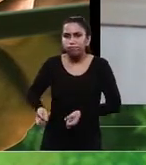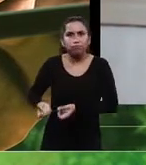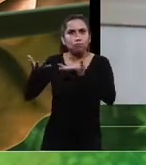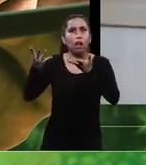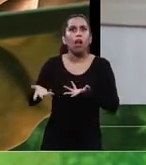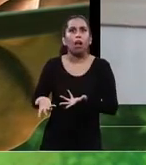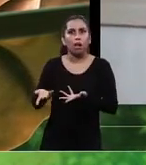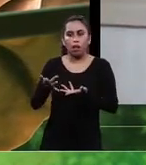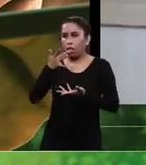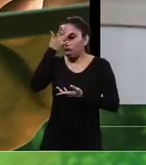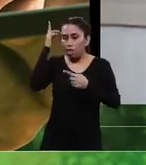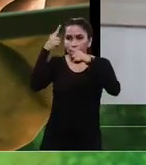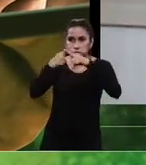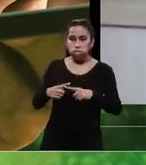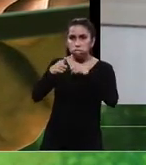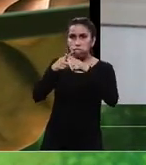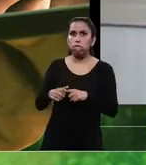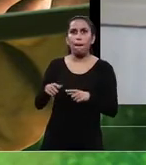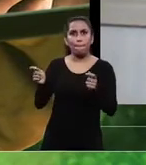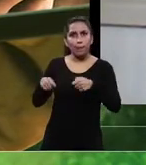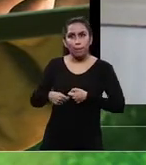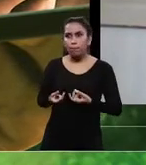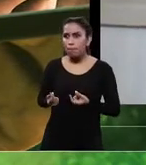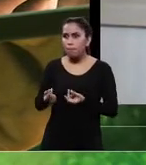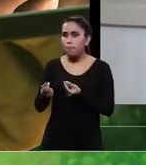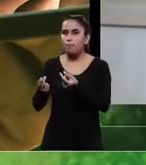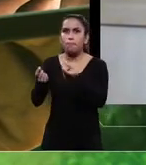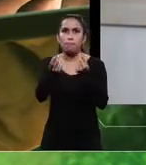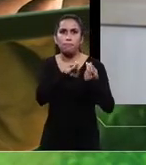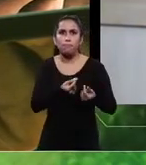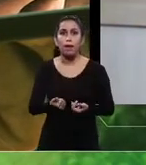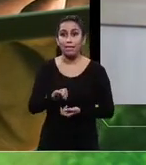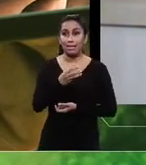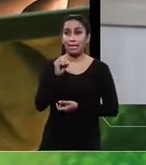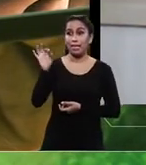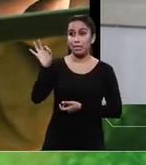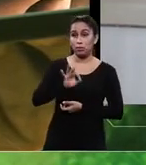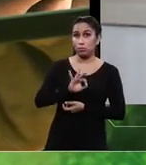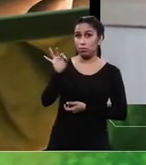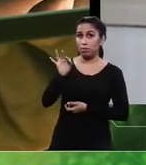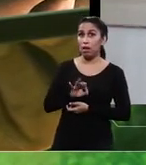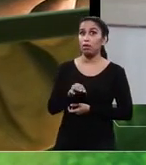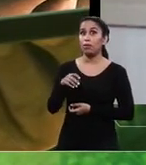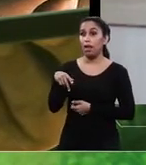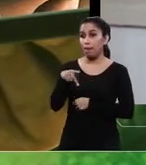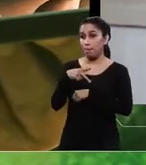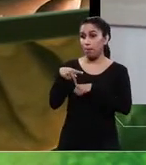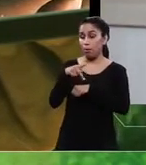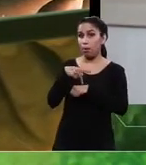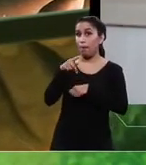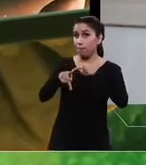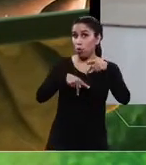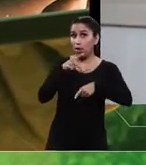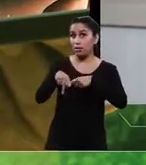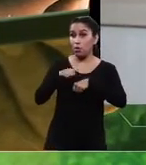pode gerar muita riqueza para esses 10% da população brasileira que vive na Amazônia.